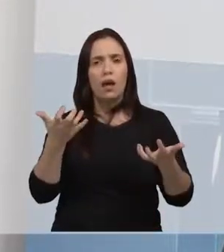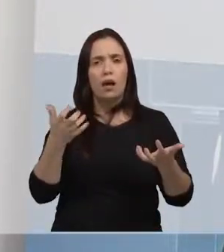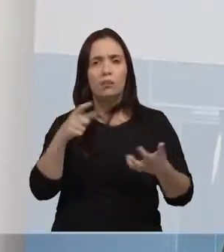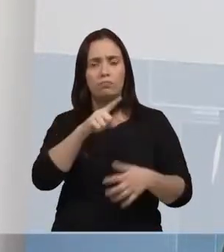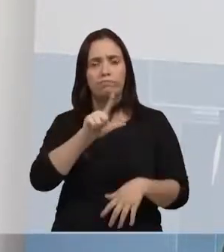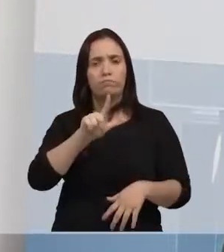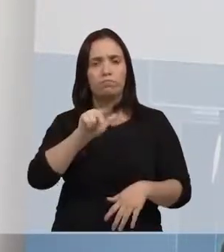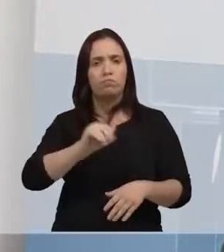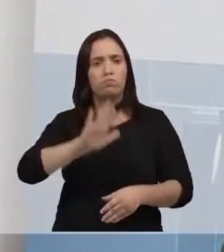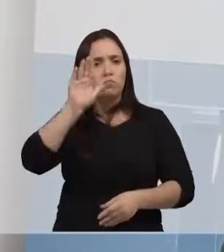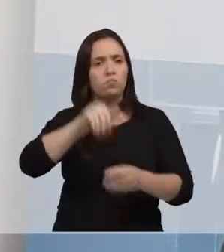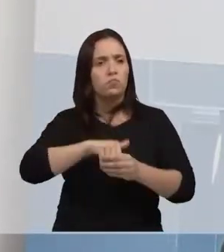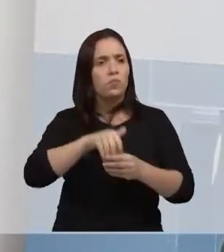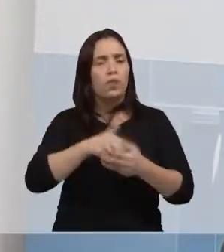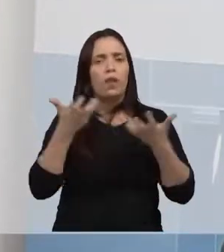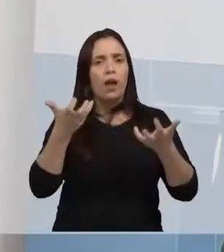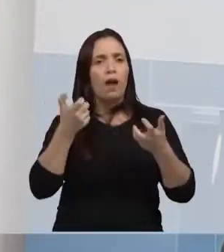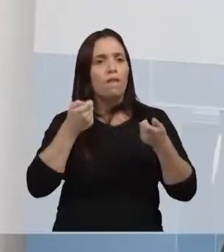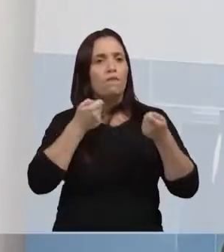como uma coisa